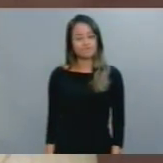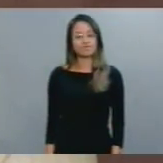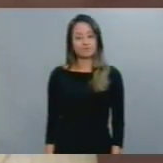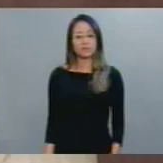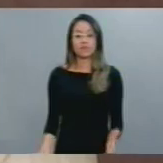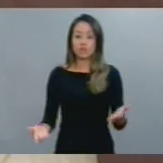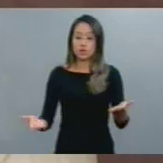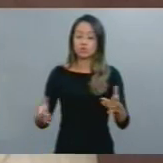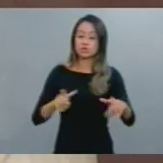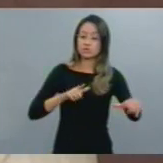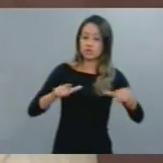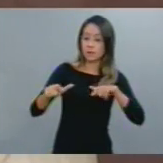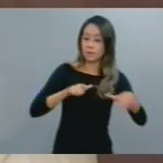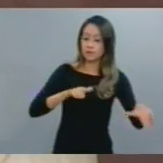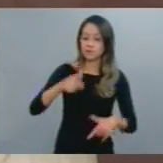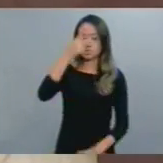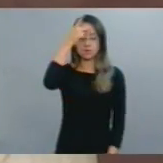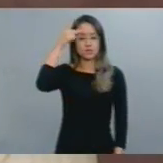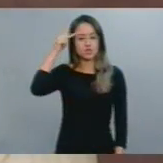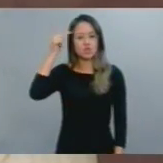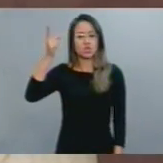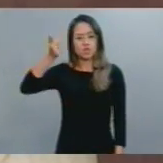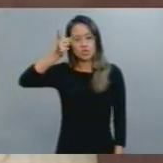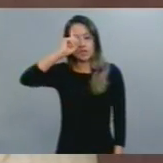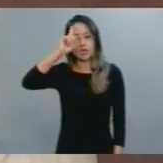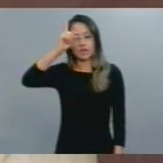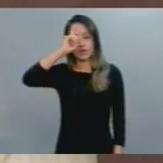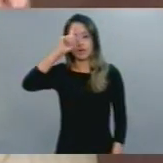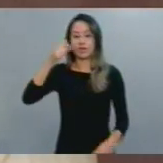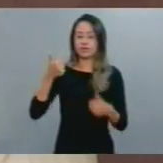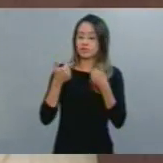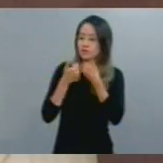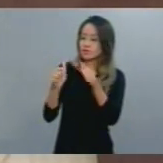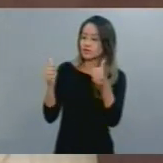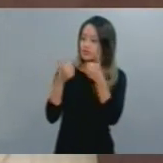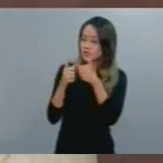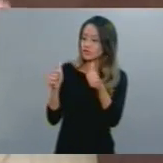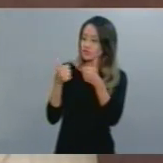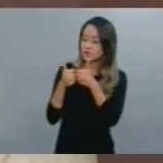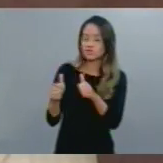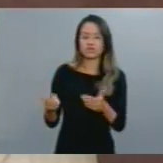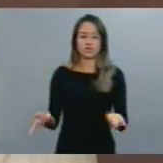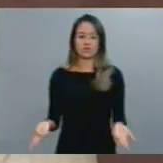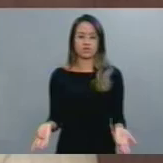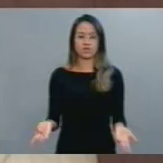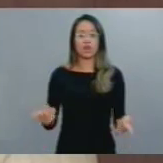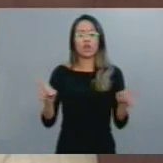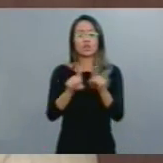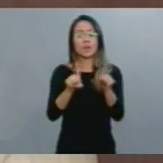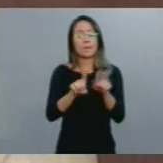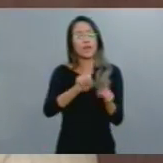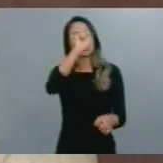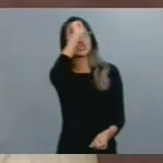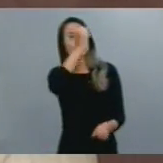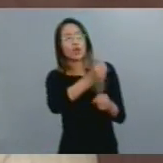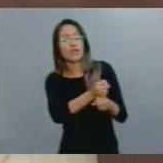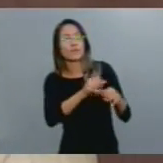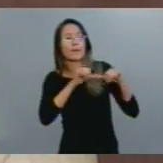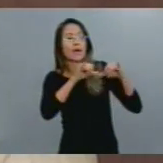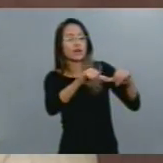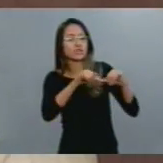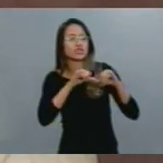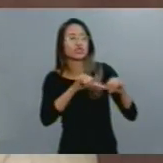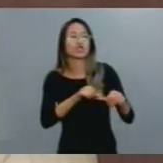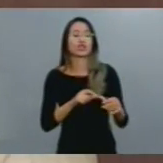O trabalhador que pega o ônibus todo dia, o dono do mercantil no